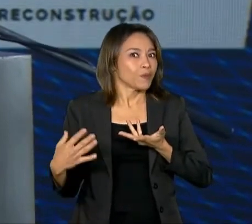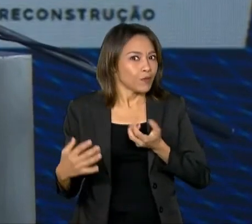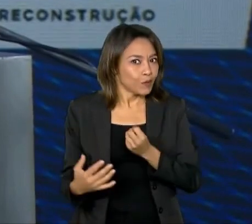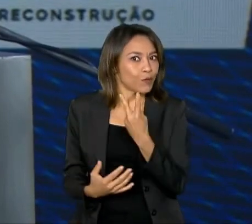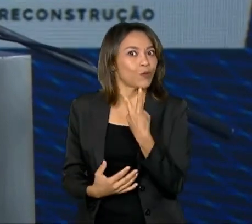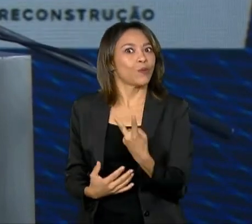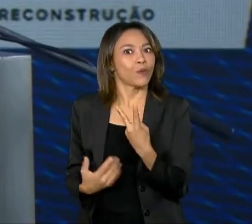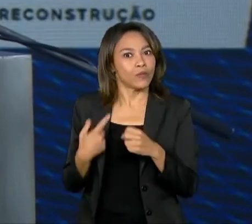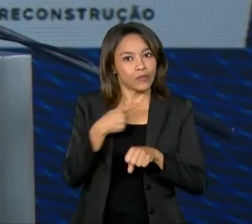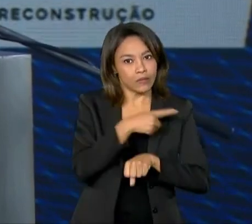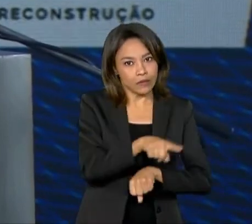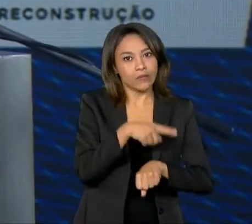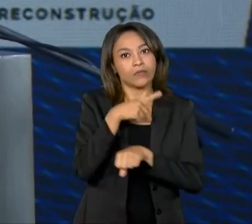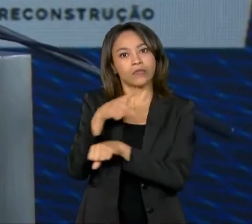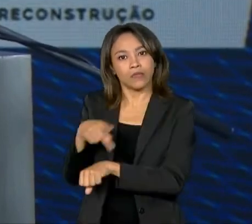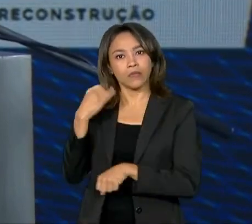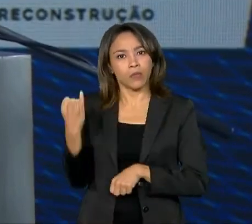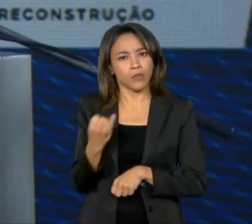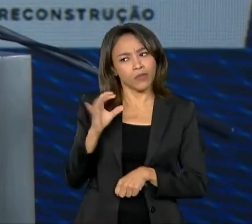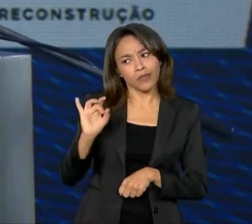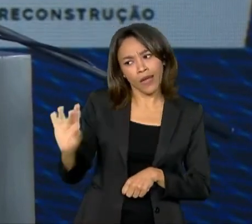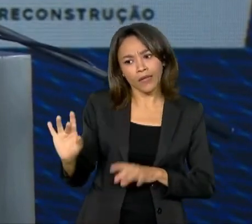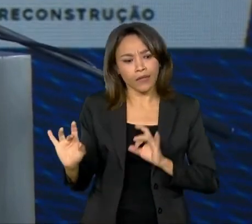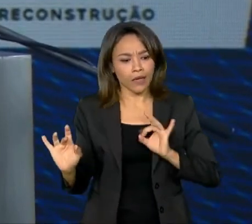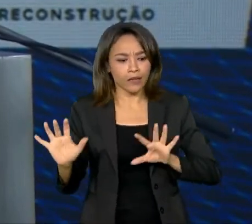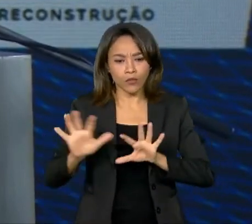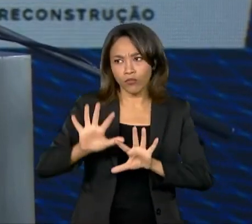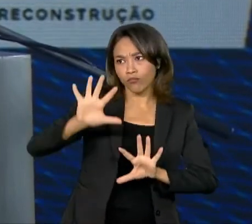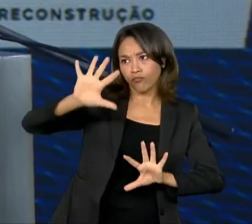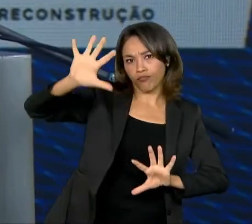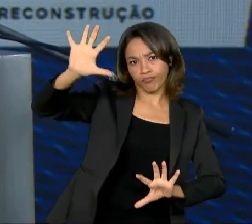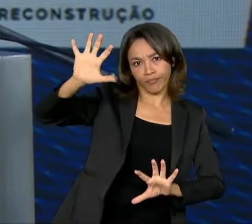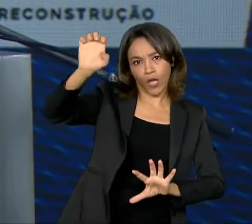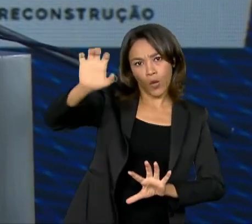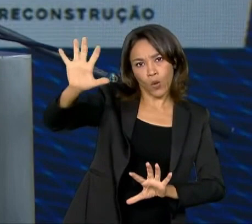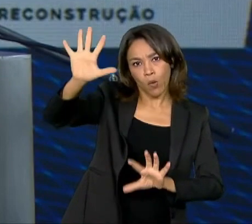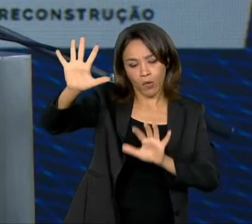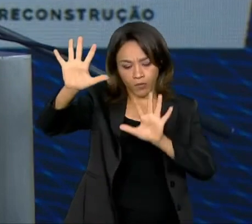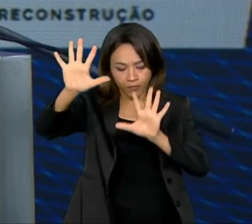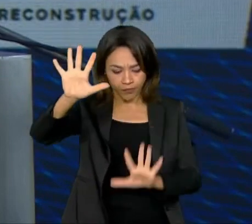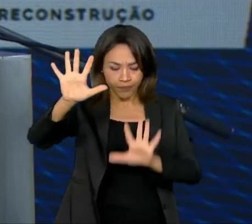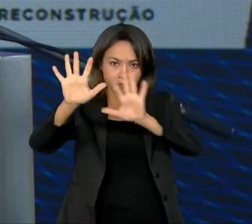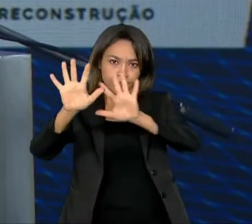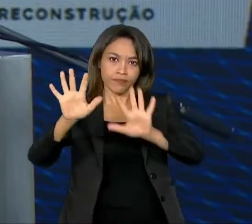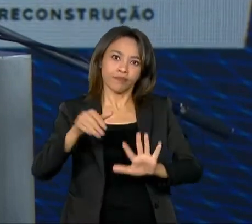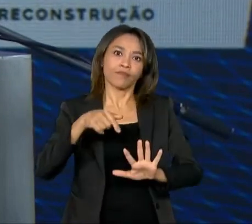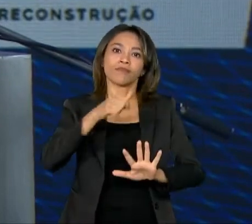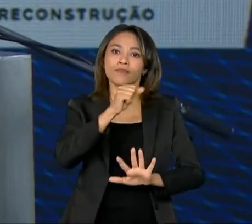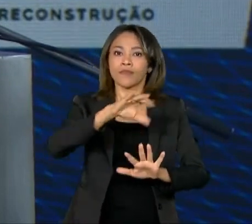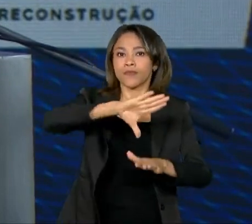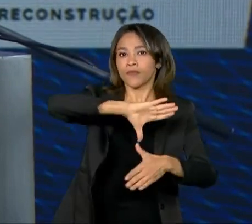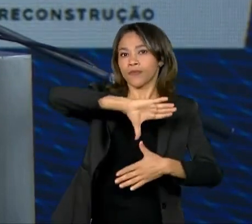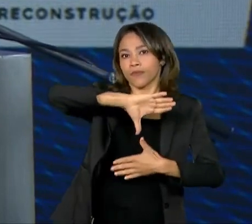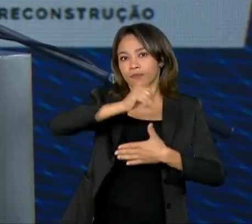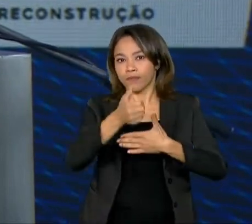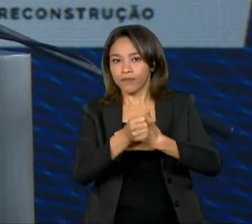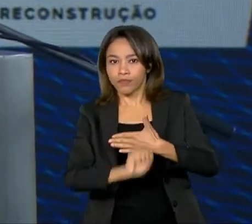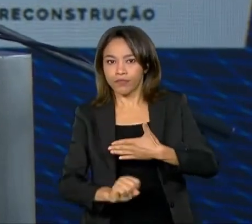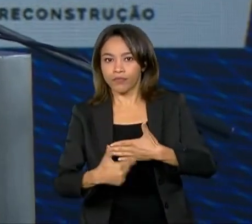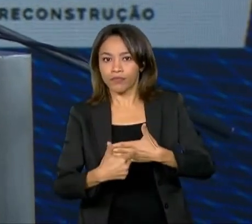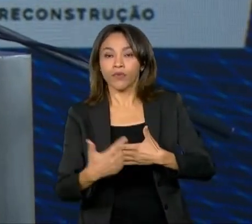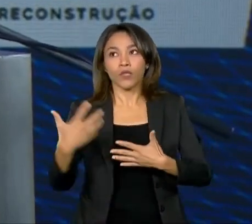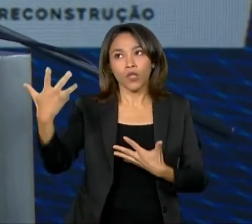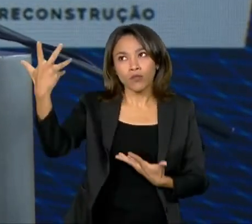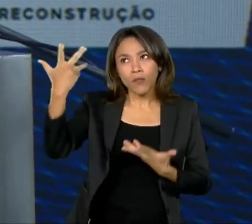países importantes cada um no continente se para que a gente possa conviver com